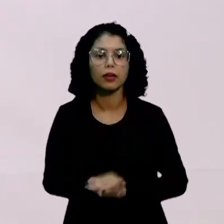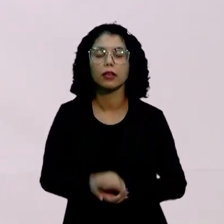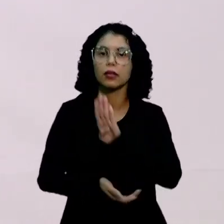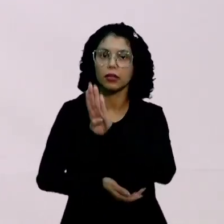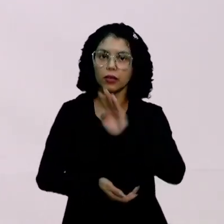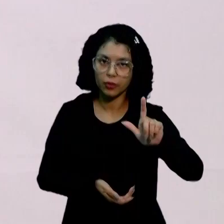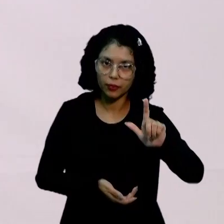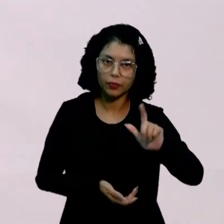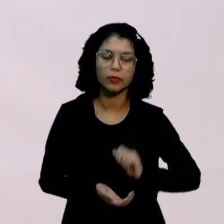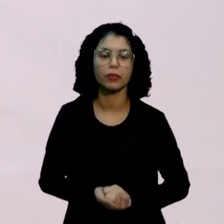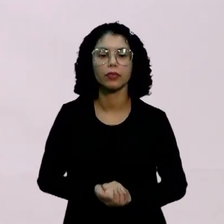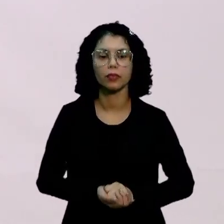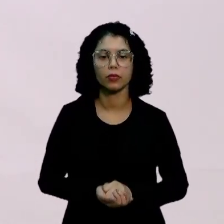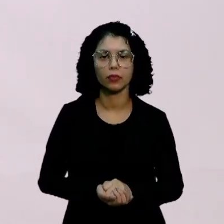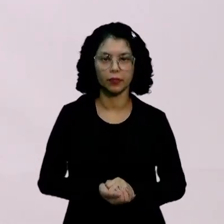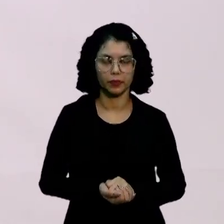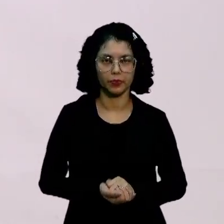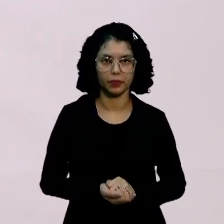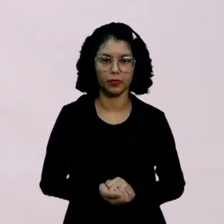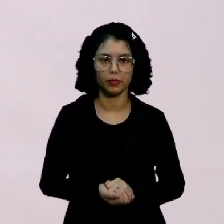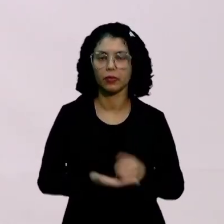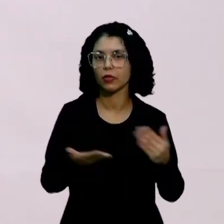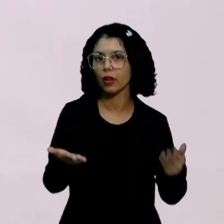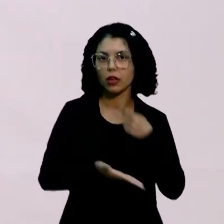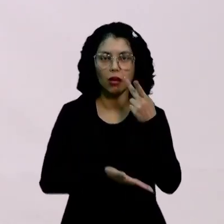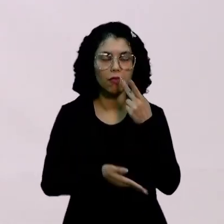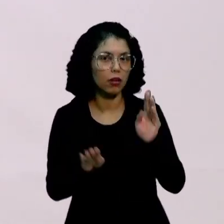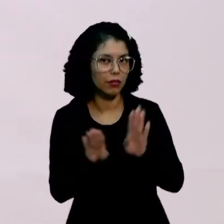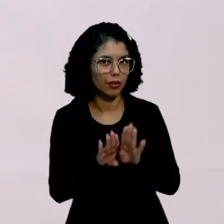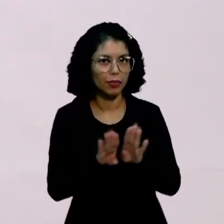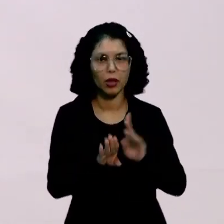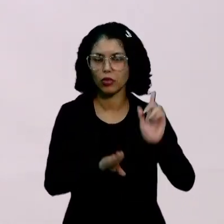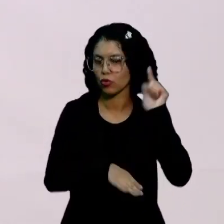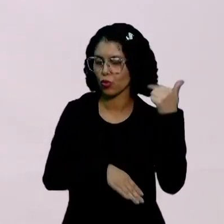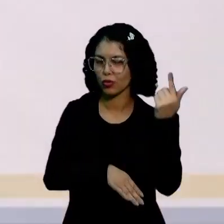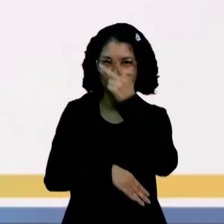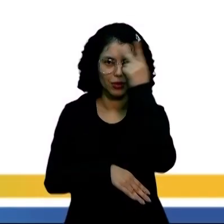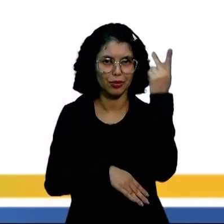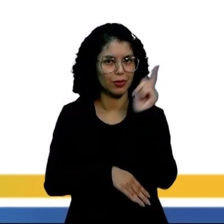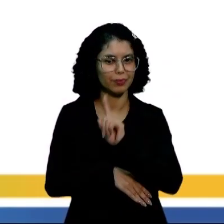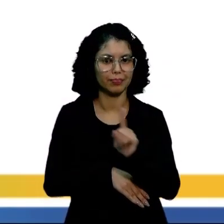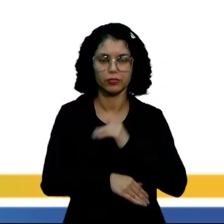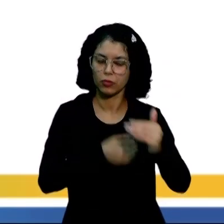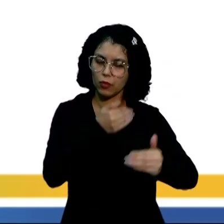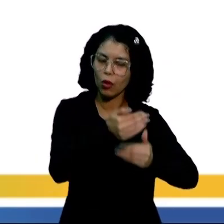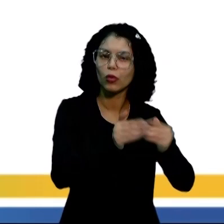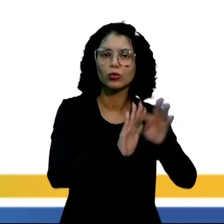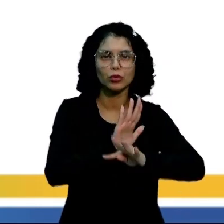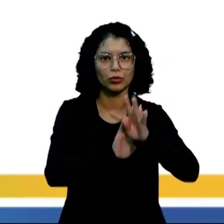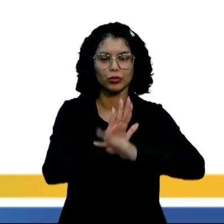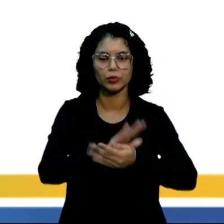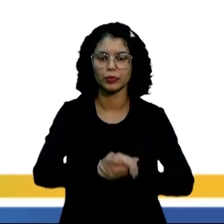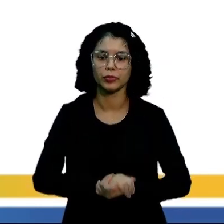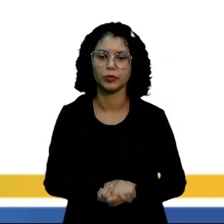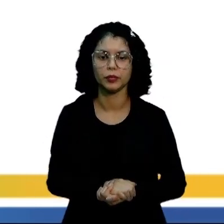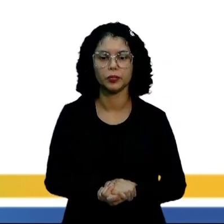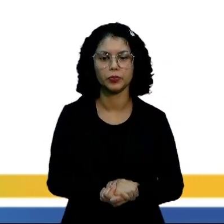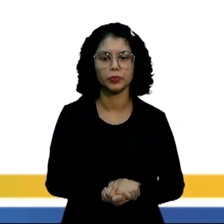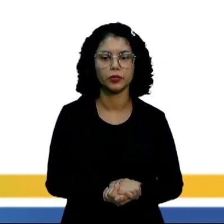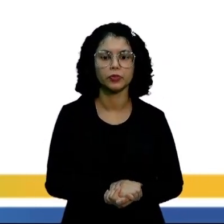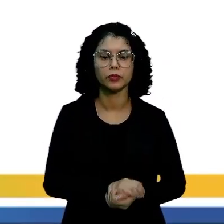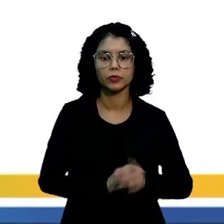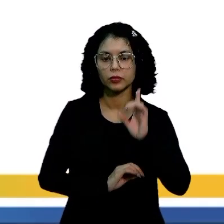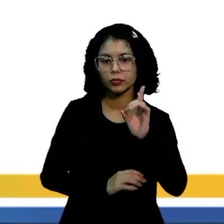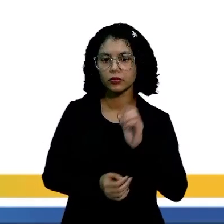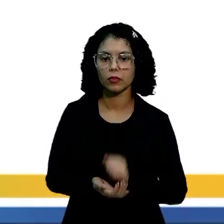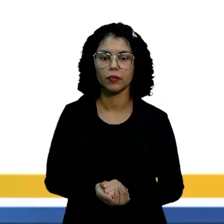aí, nesse caso no texto, é o Bill Gates, e eles não falam nomes de outras pessoas ao longo do texto, ok? Na